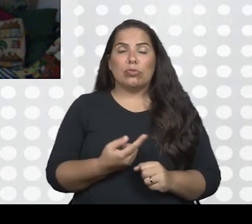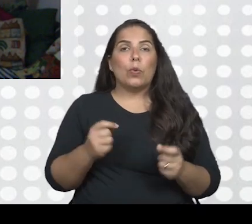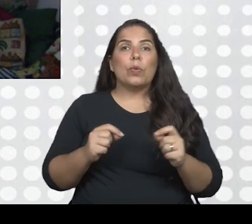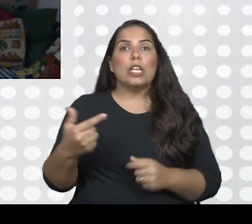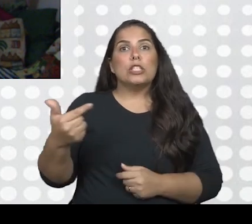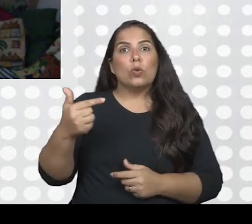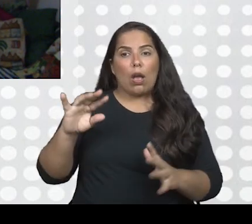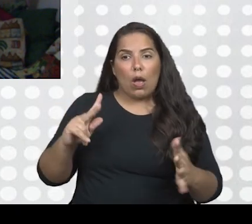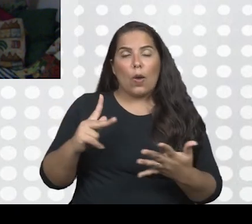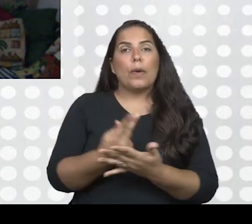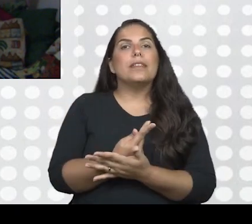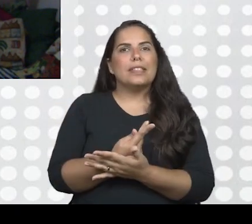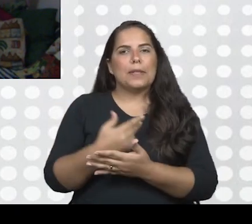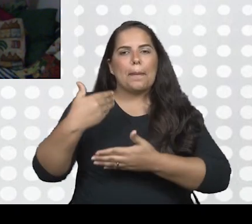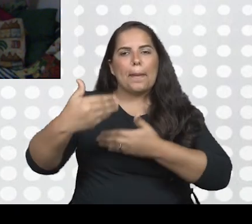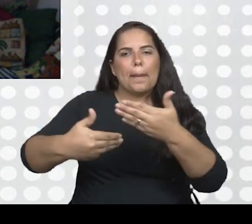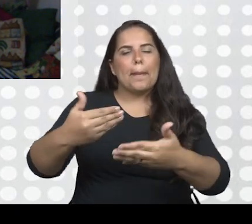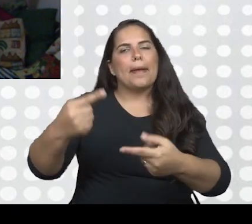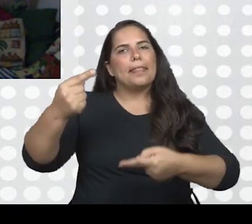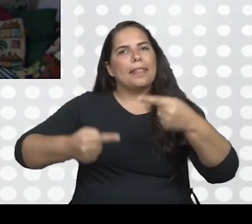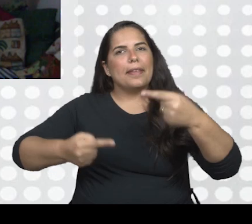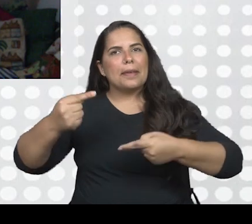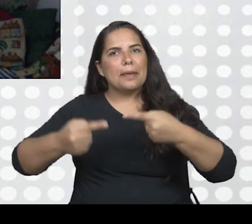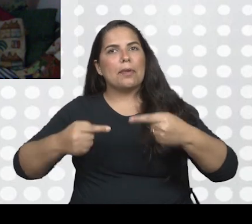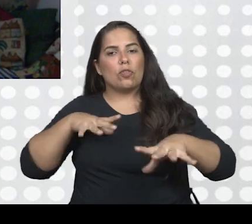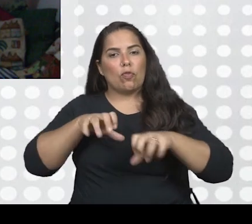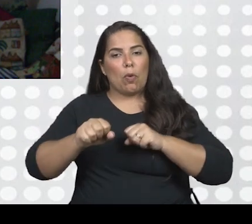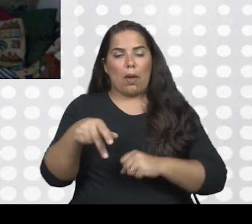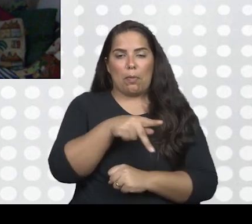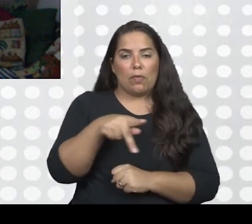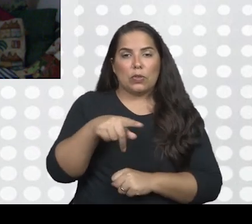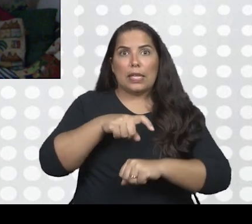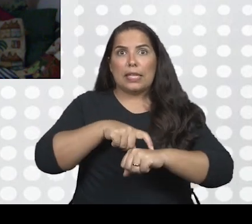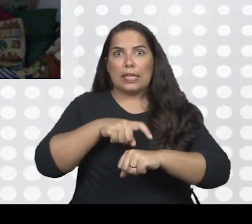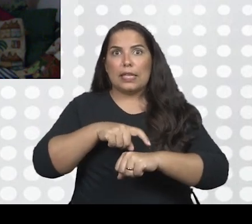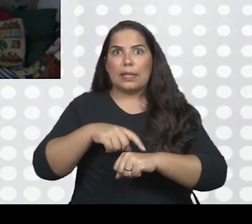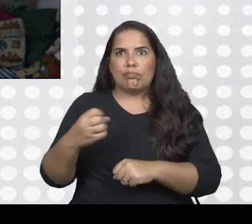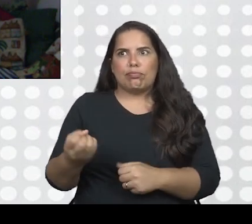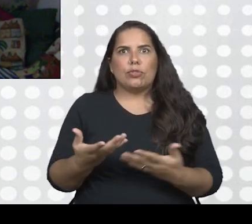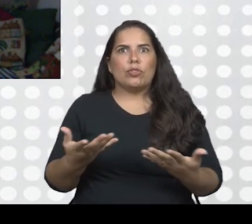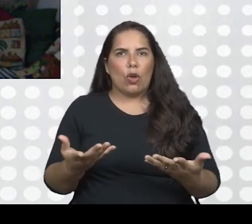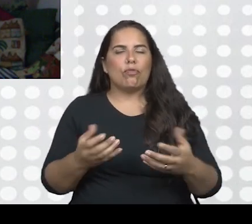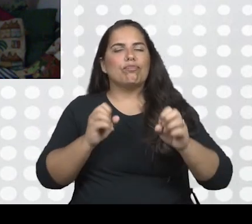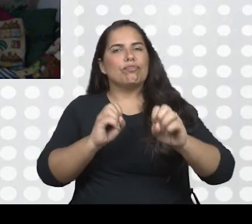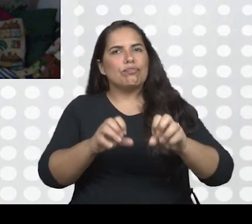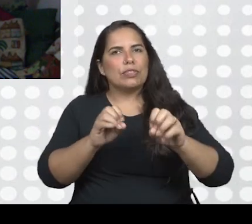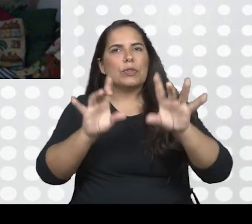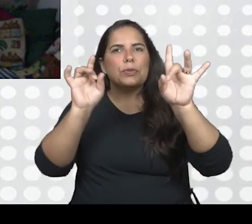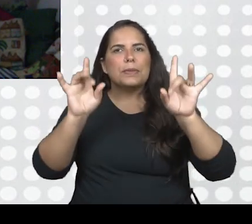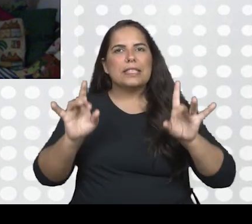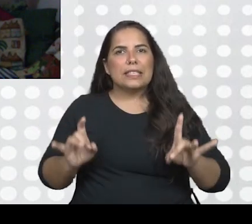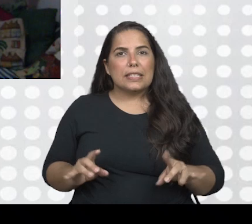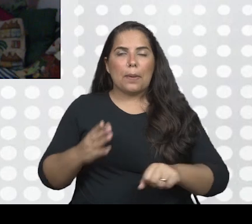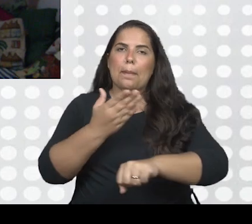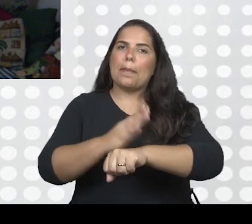segunda sessão desse ciclo de debates Formar Professores em Tempos Inéditos, Educação Especial